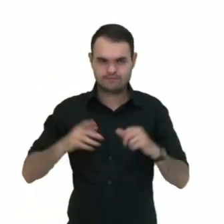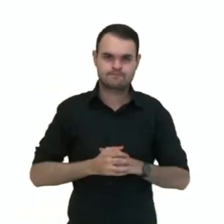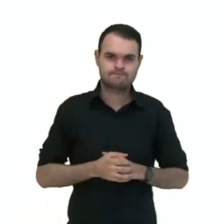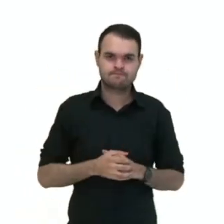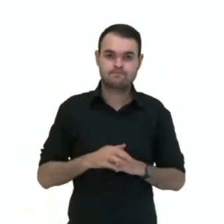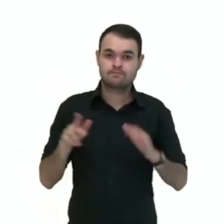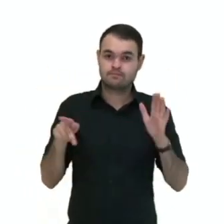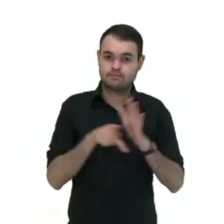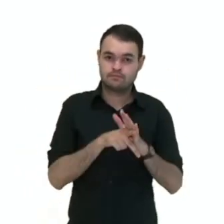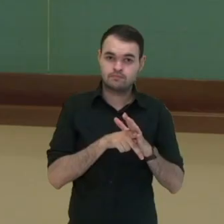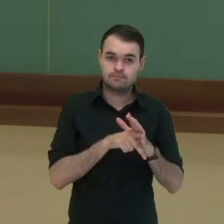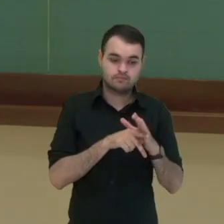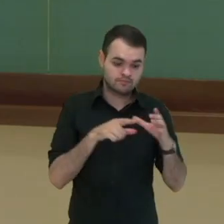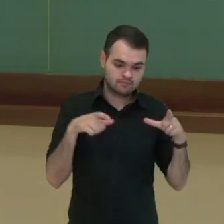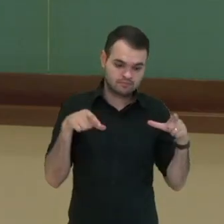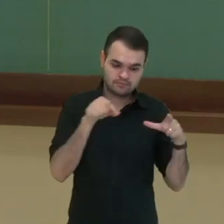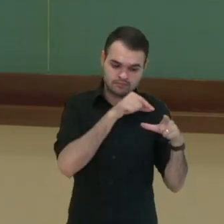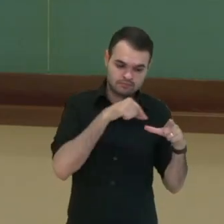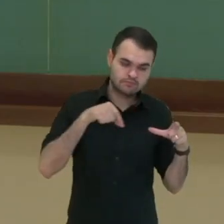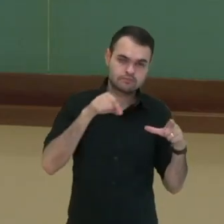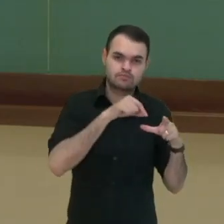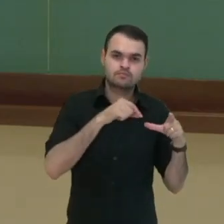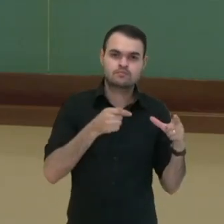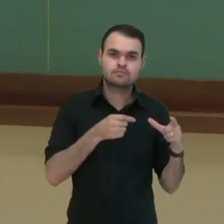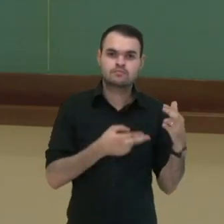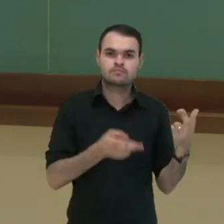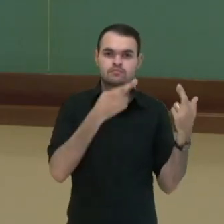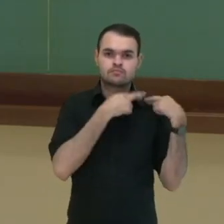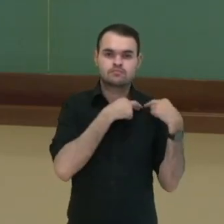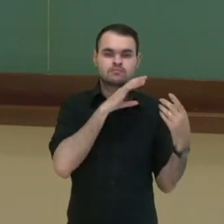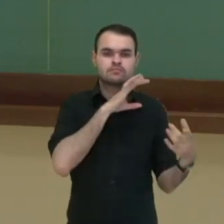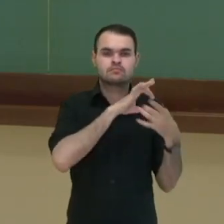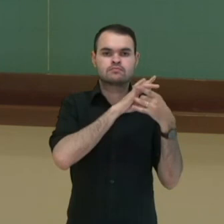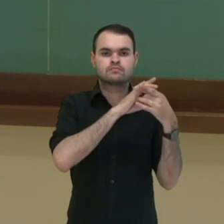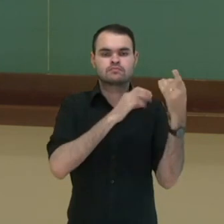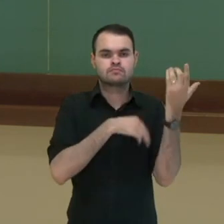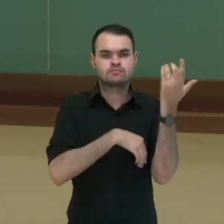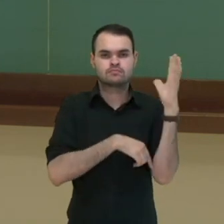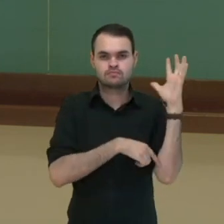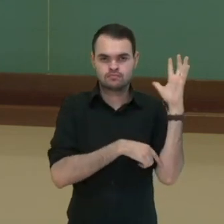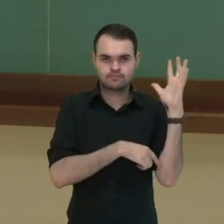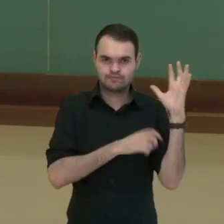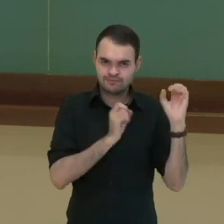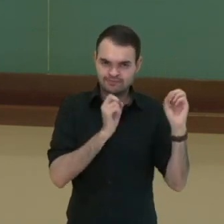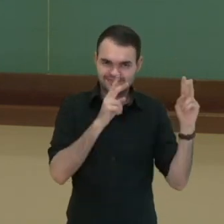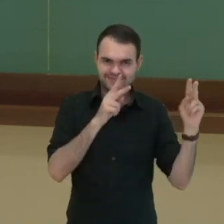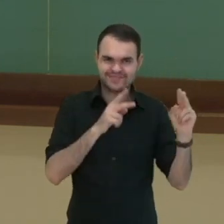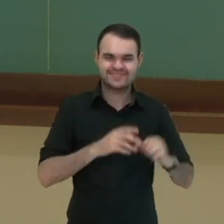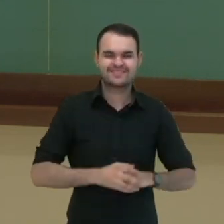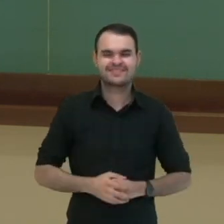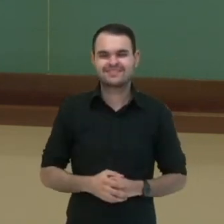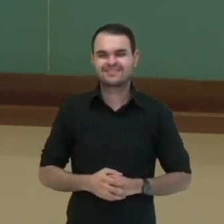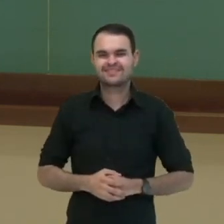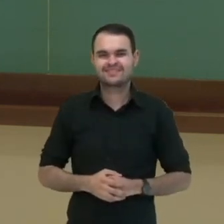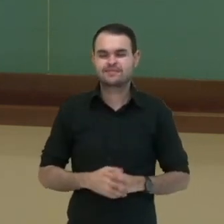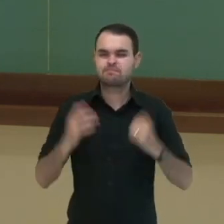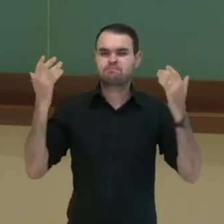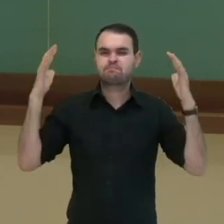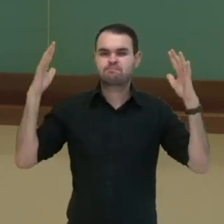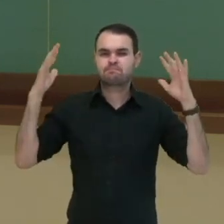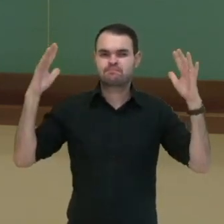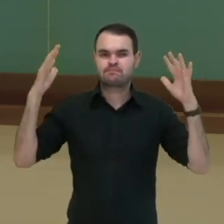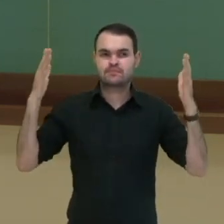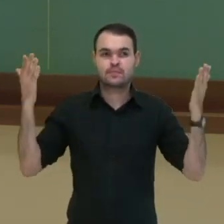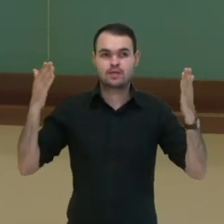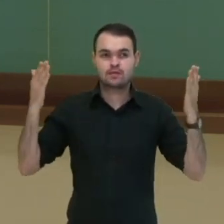São organelas citoplasmáticas exclusivamente dos vegetais, das plantas. Parabéns aí, tá?